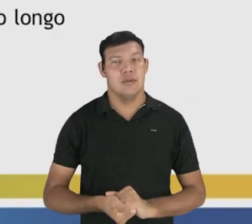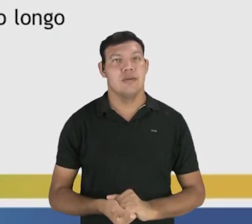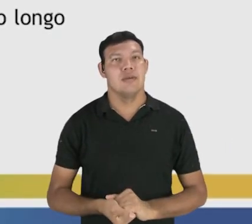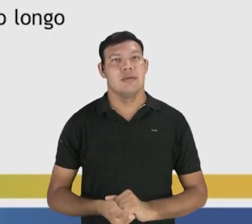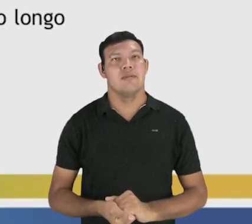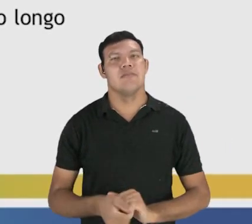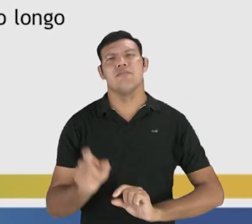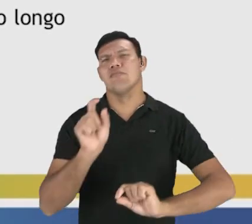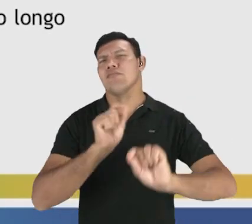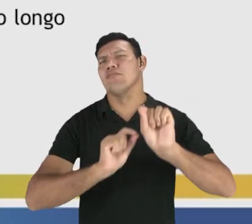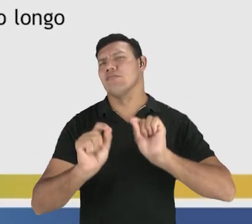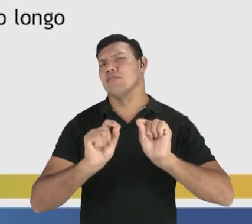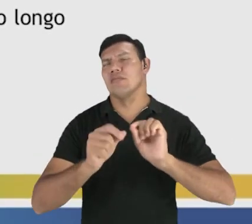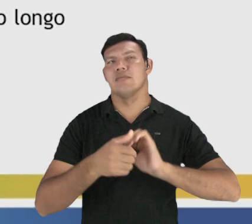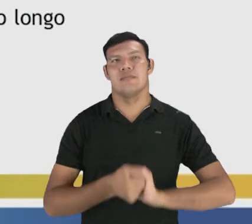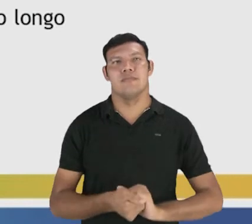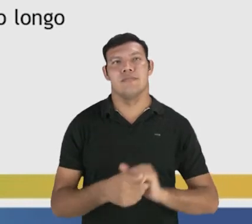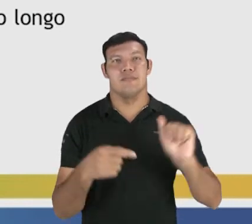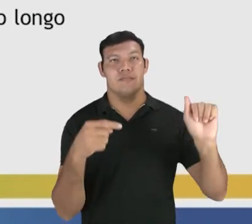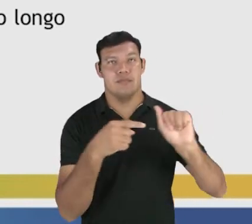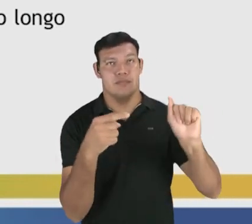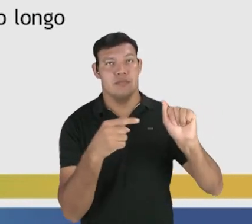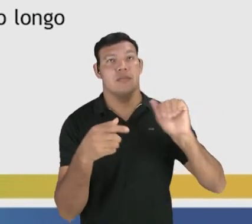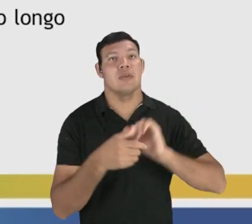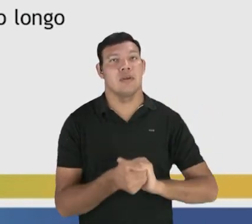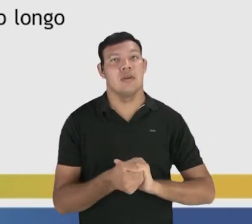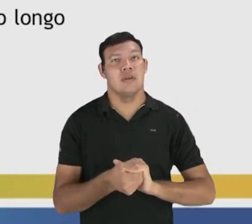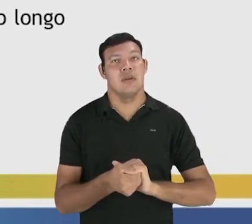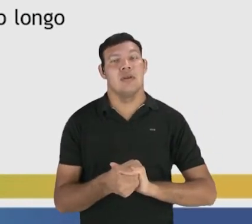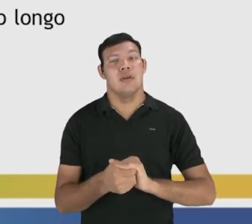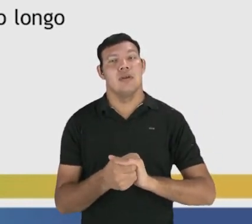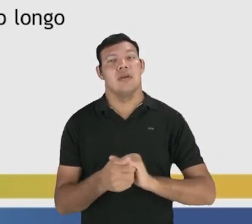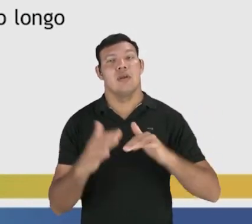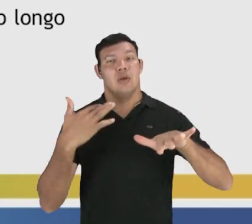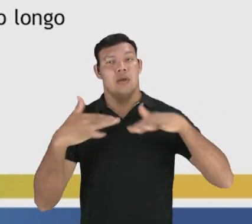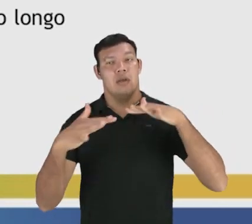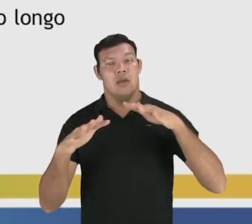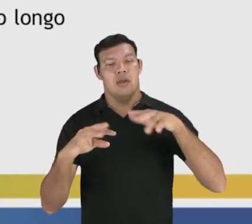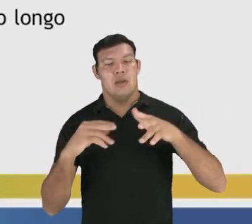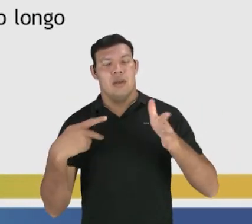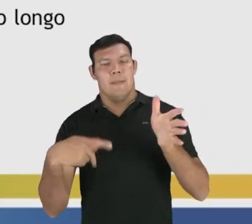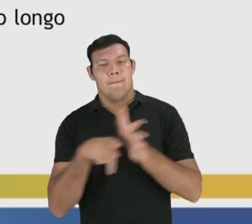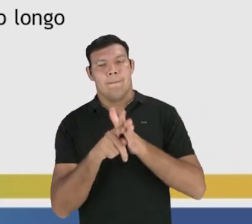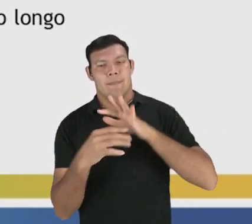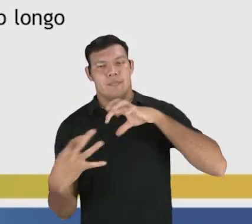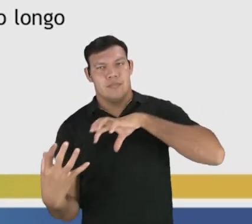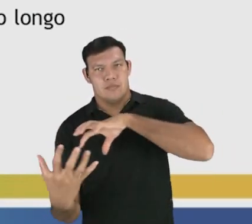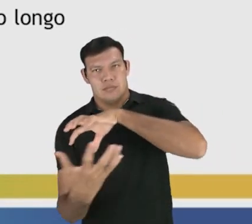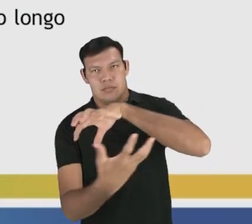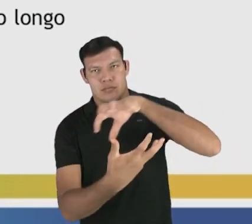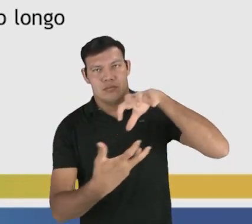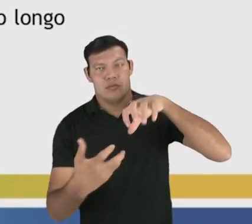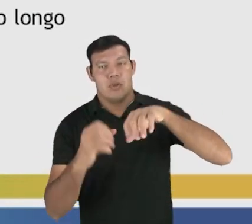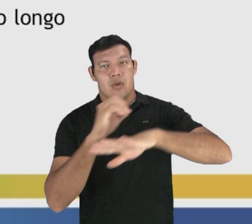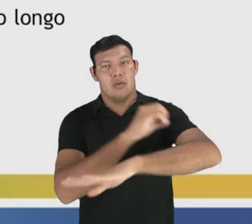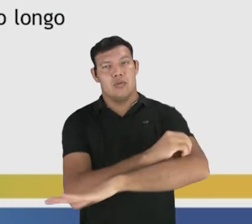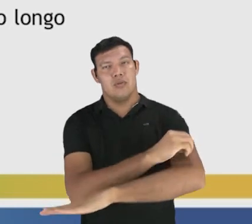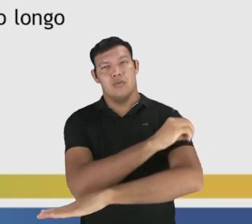na letra A, ocorrência do processo de movimentação da Terra ao redor de si mesma ao longo do